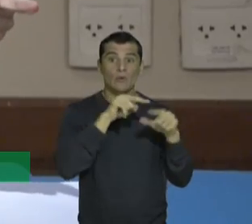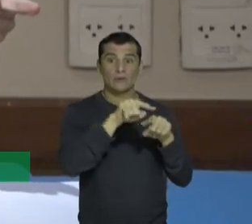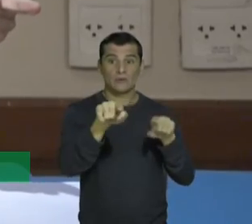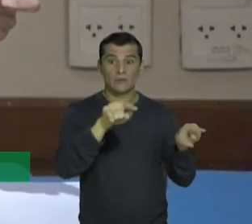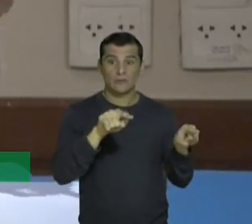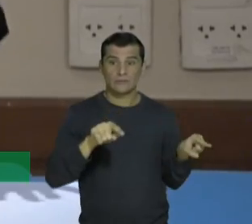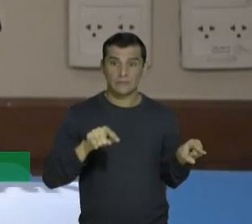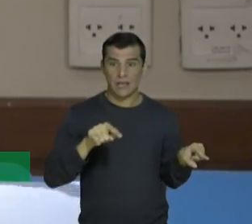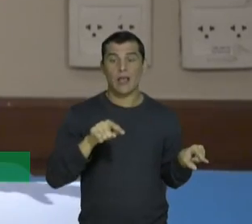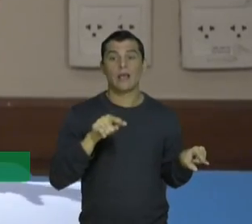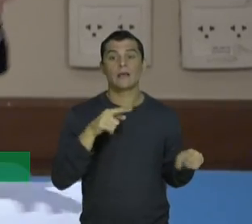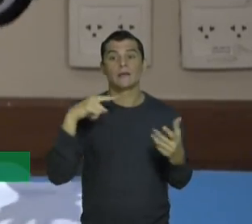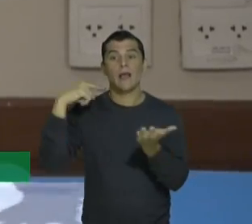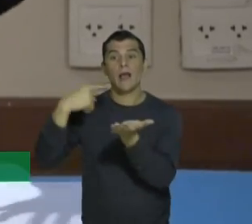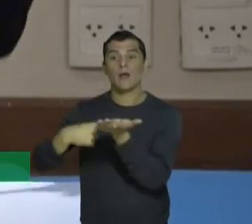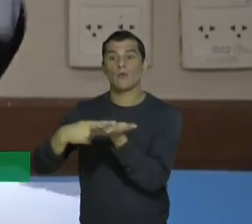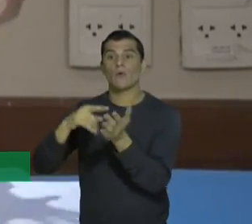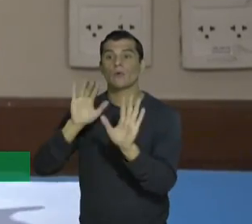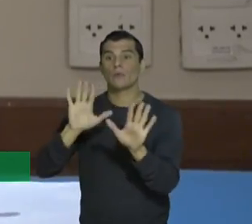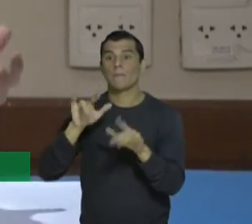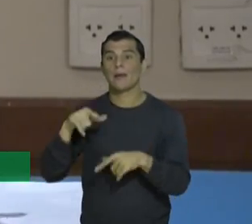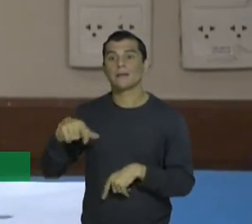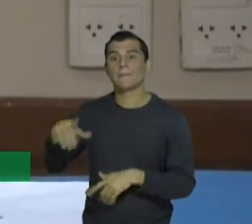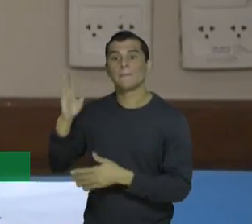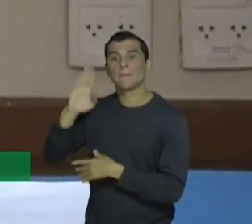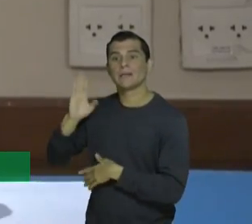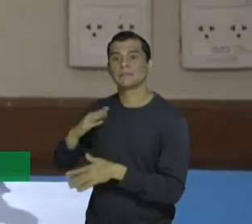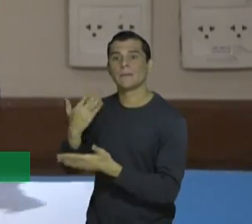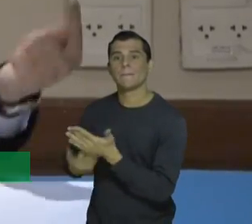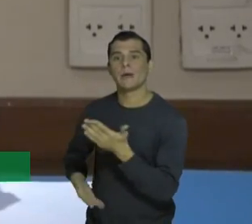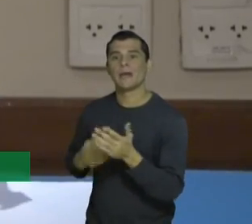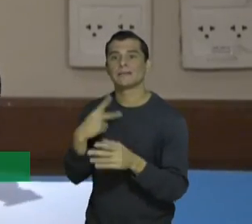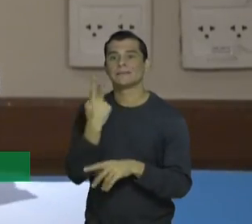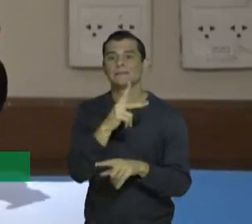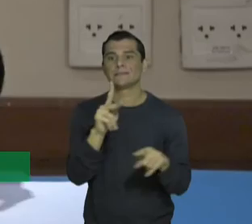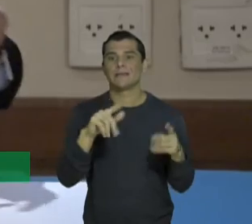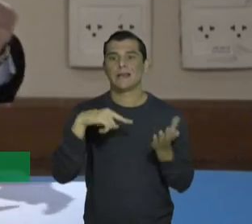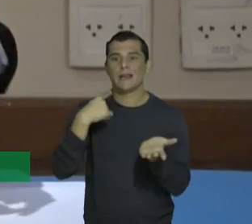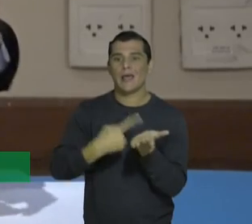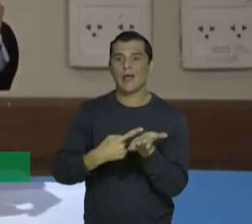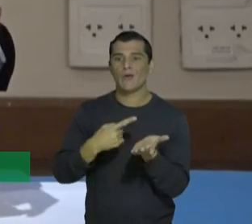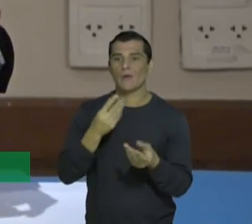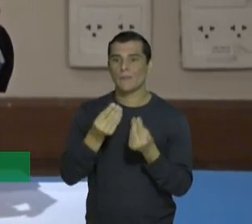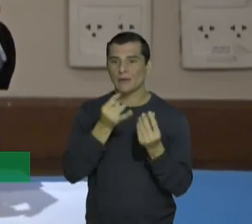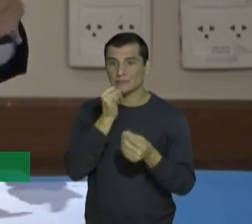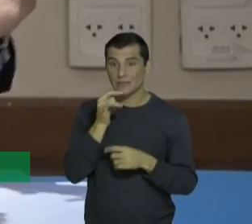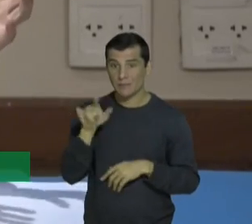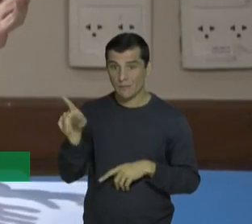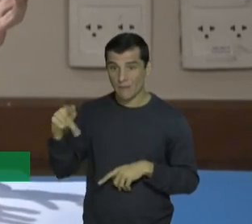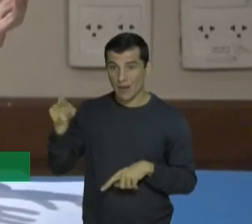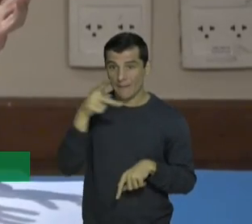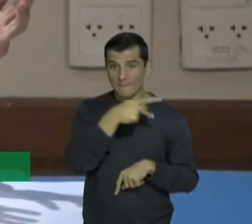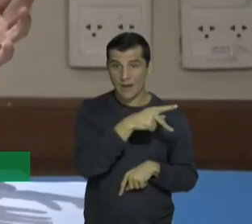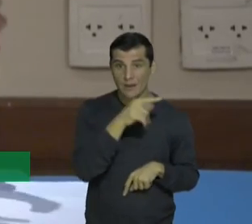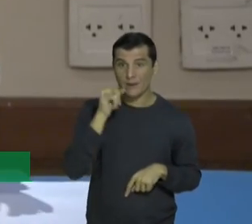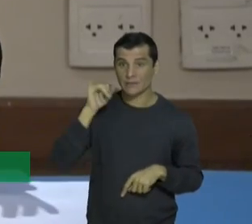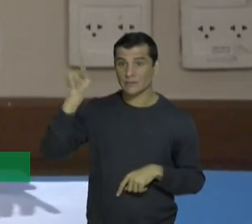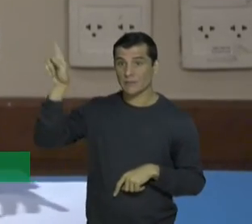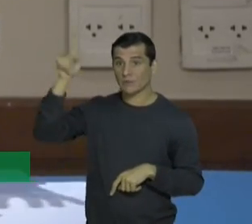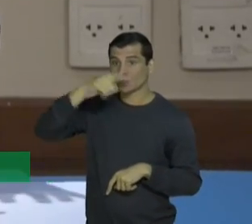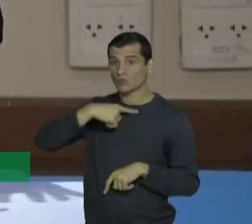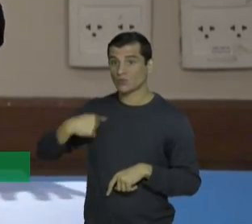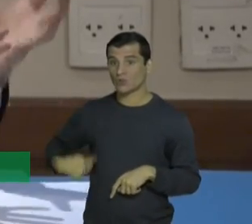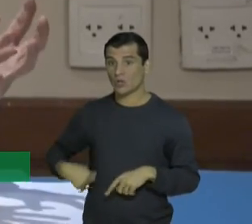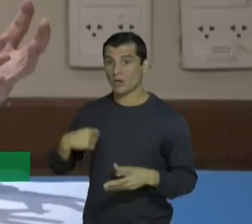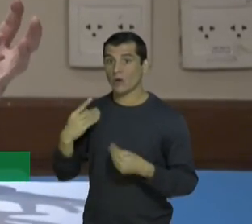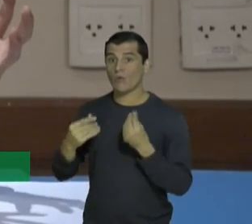esse mercado privilegiado esse mercado protegido eu vou chamar que uma vez que uma feito acordo bilateral com a China sem tarifa externa comum